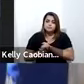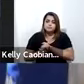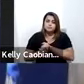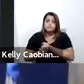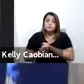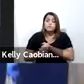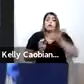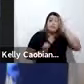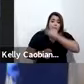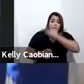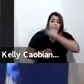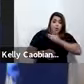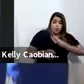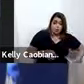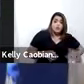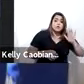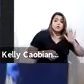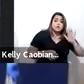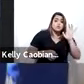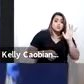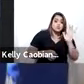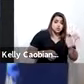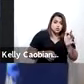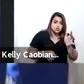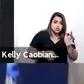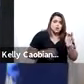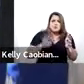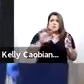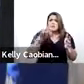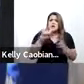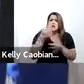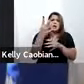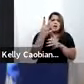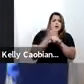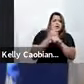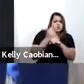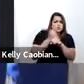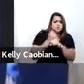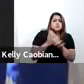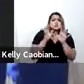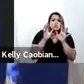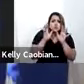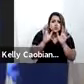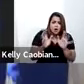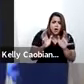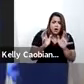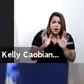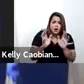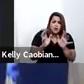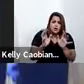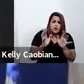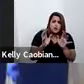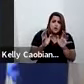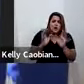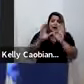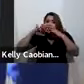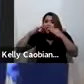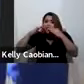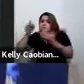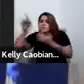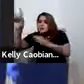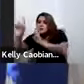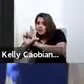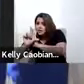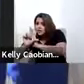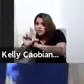já tinha, há cerca de 14 anos atrás, feito, a Assembleia Legislativa, aliás, por um